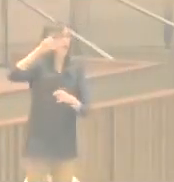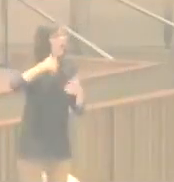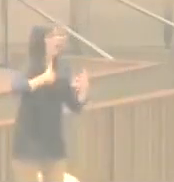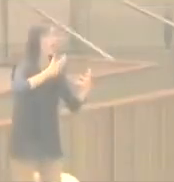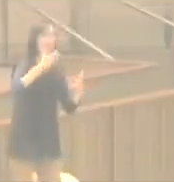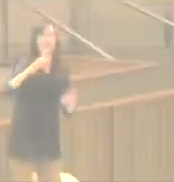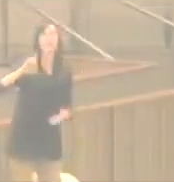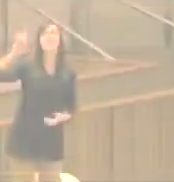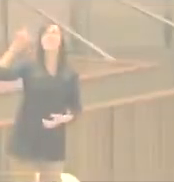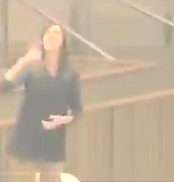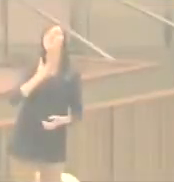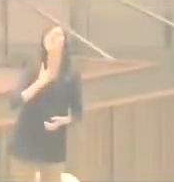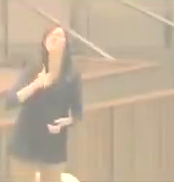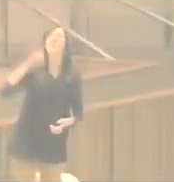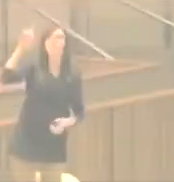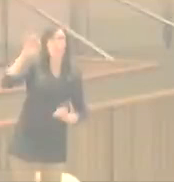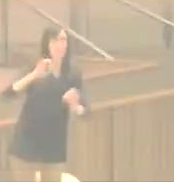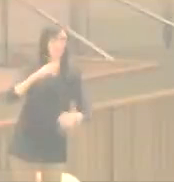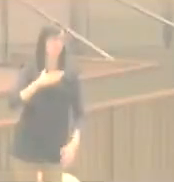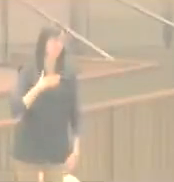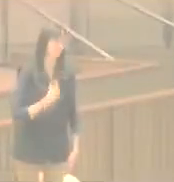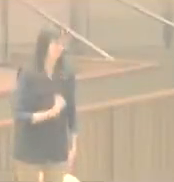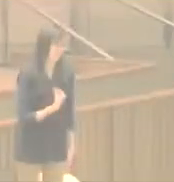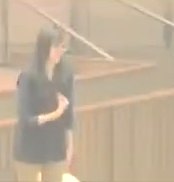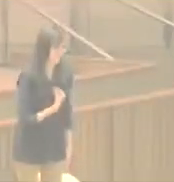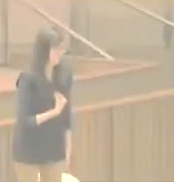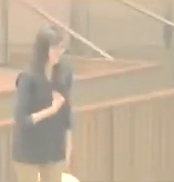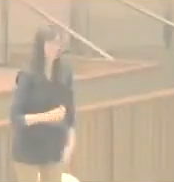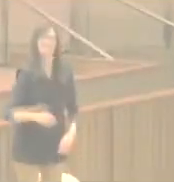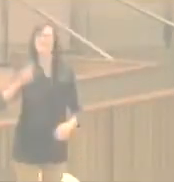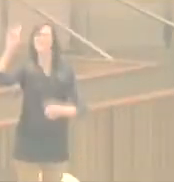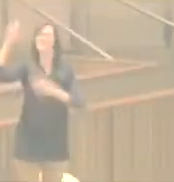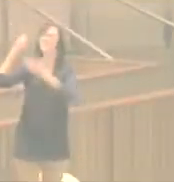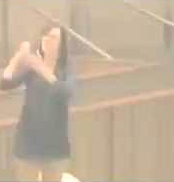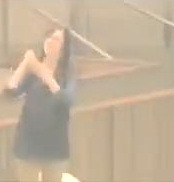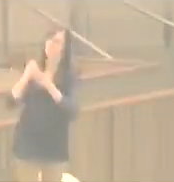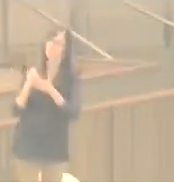fazer agora aquilo que o Senhor planejou para a minha vida. Me ajuda.